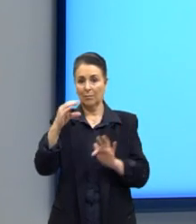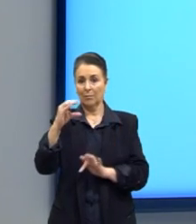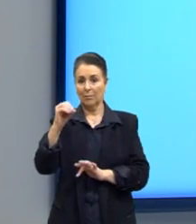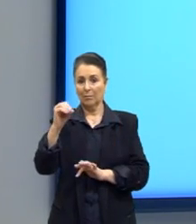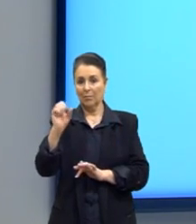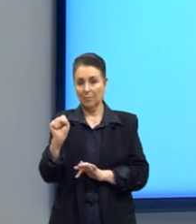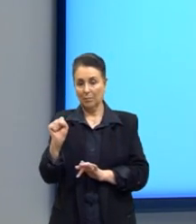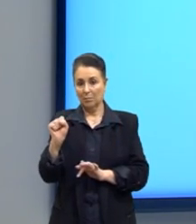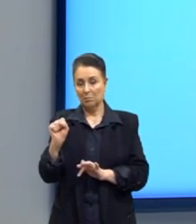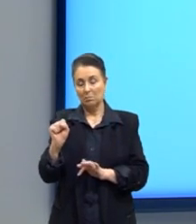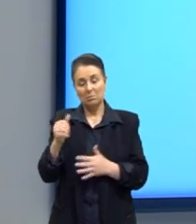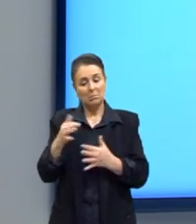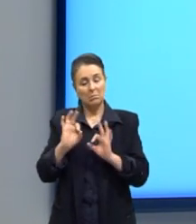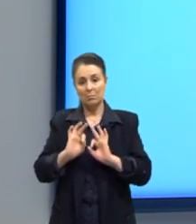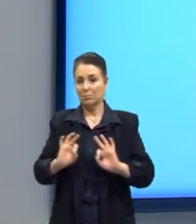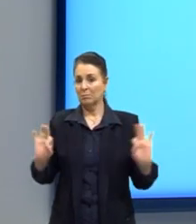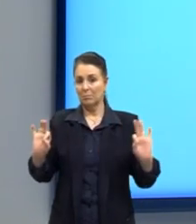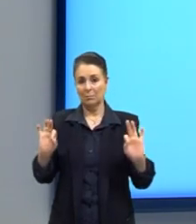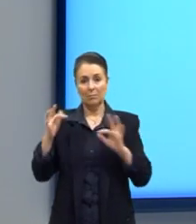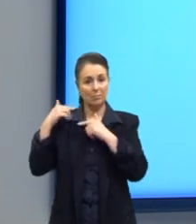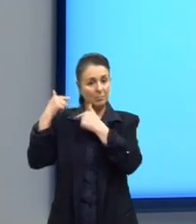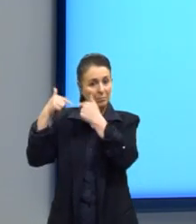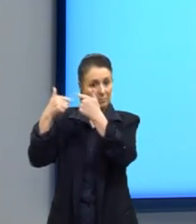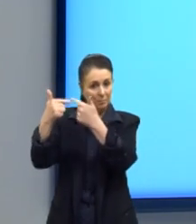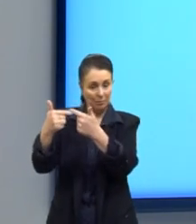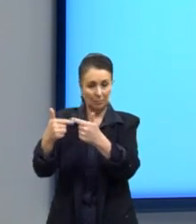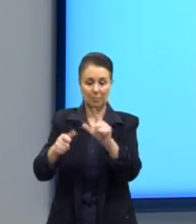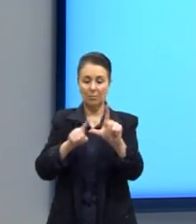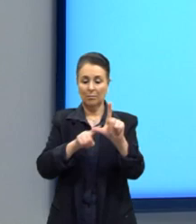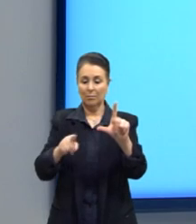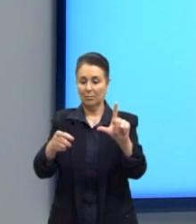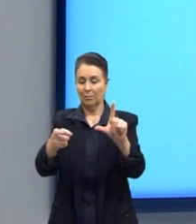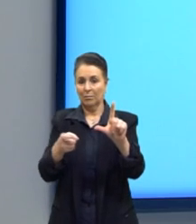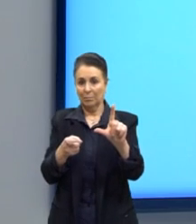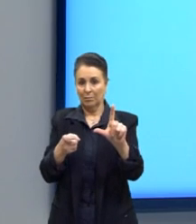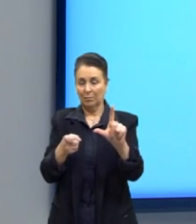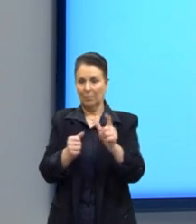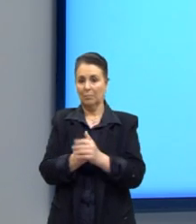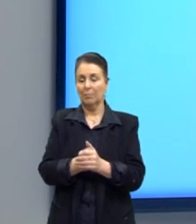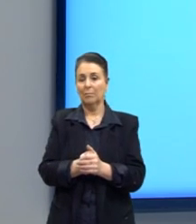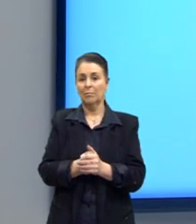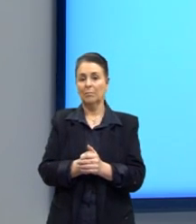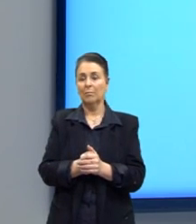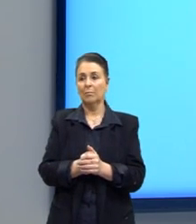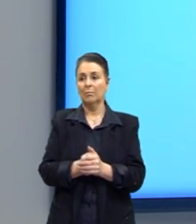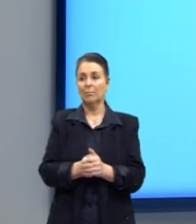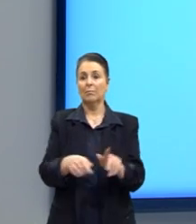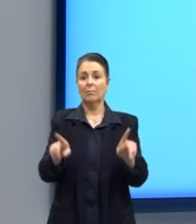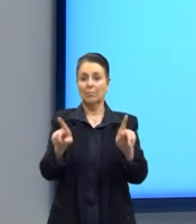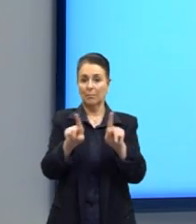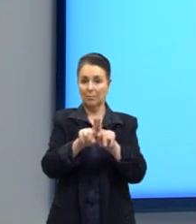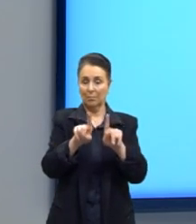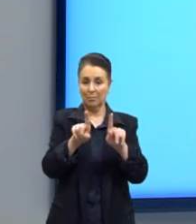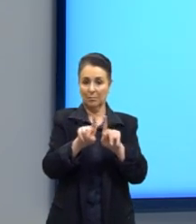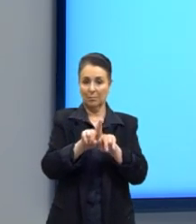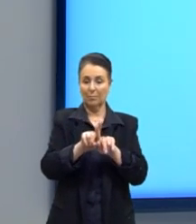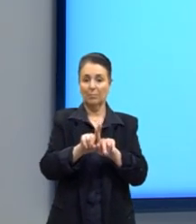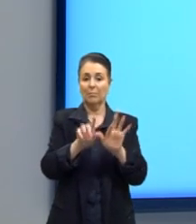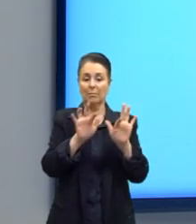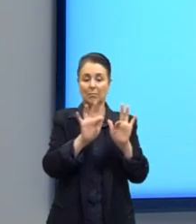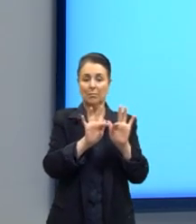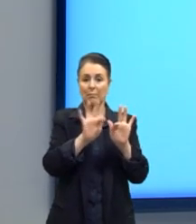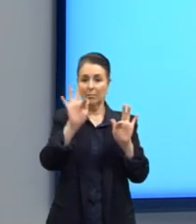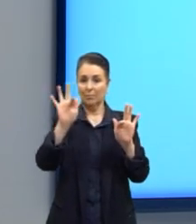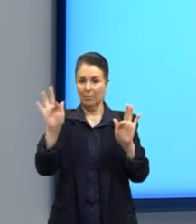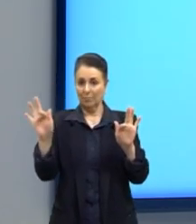tradicional né cosseno de x o sinal da função também né fica de acordo